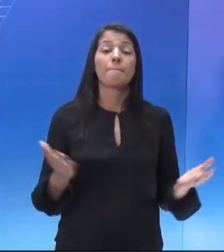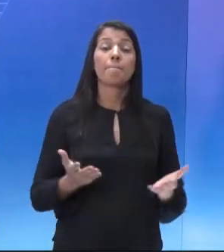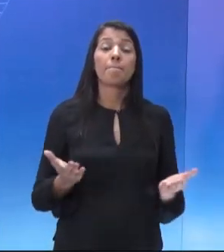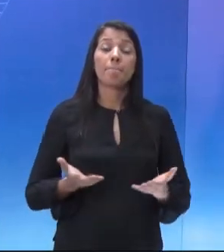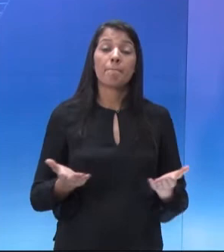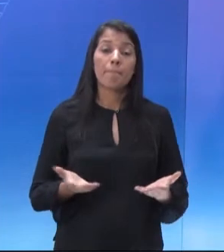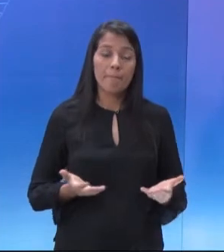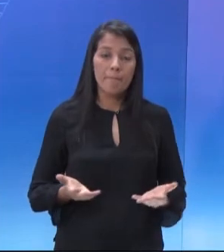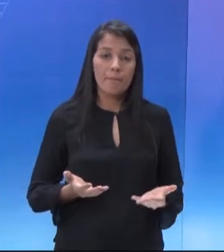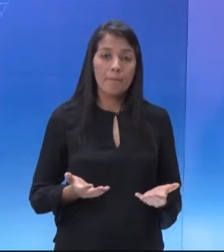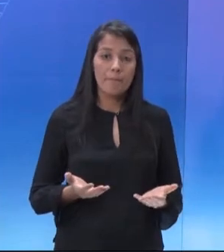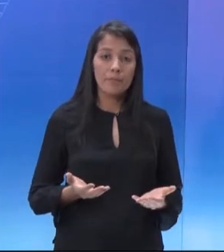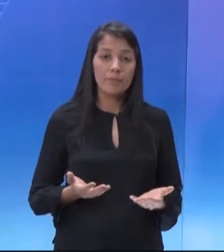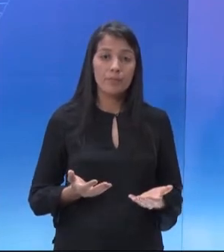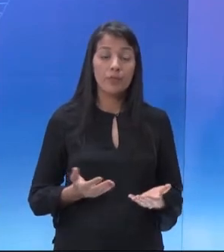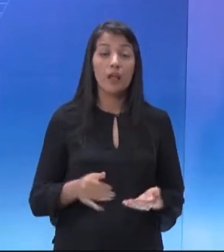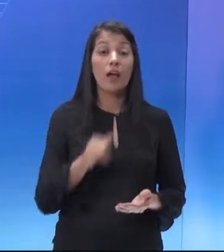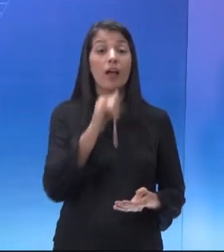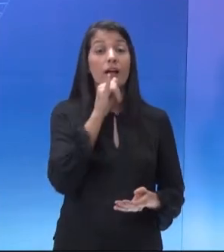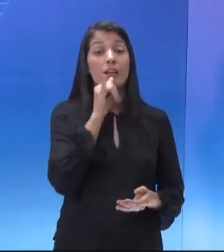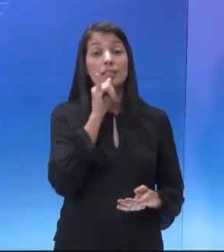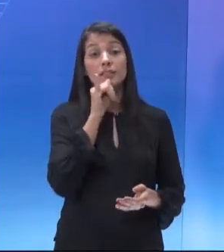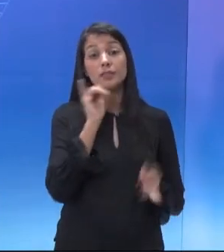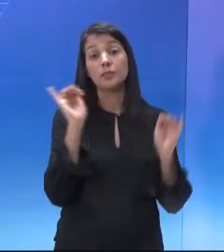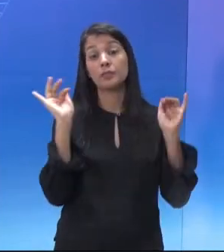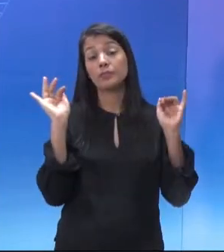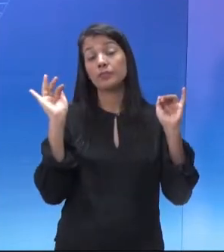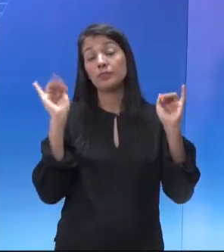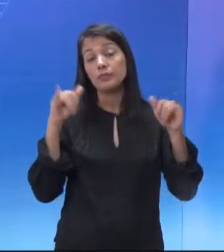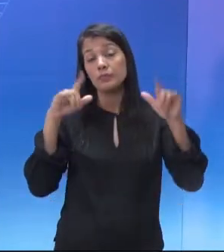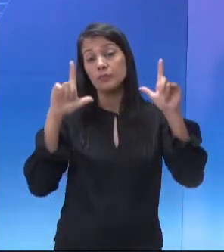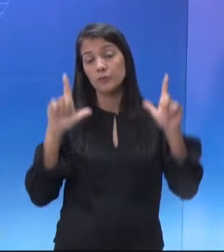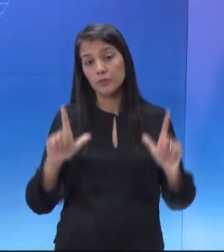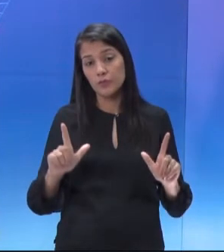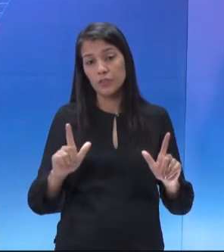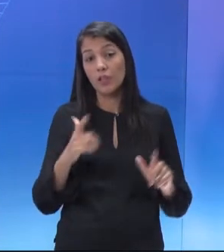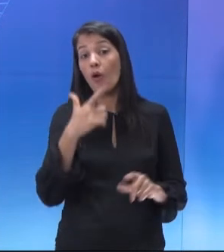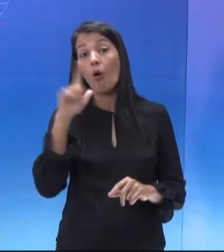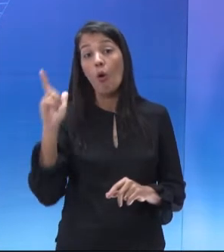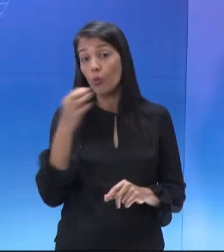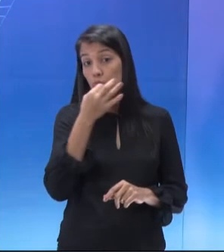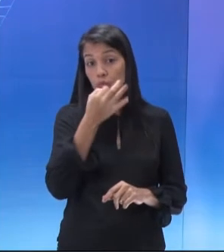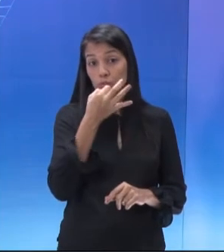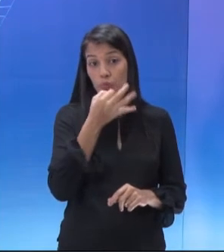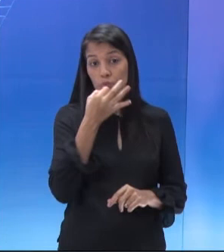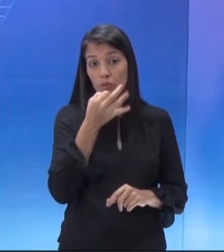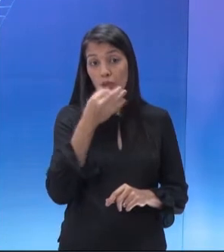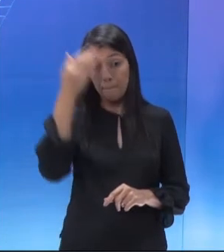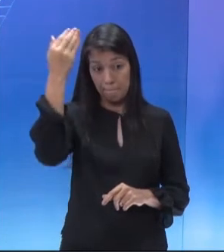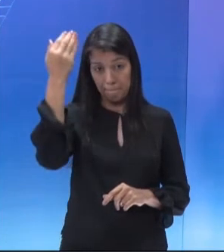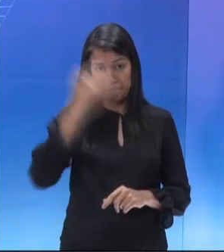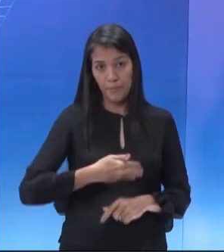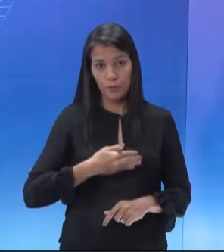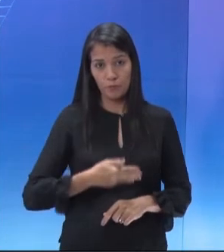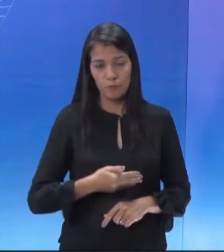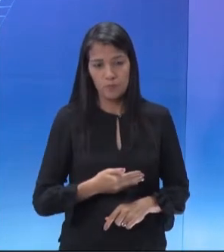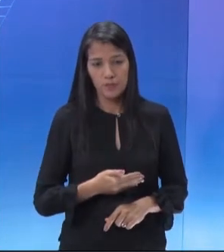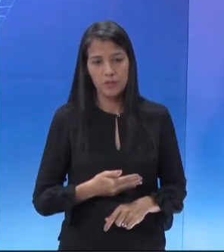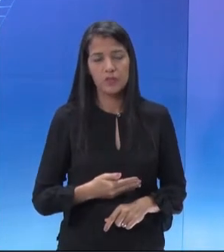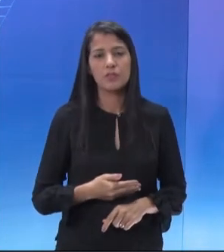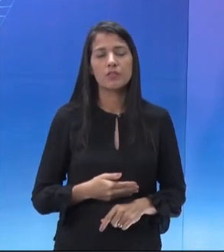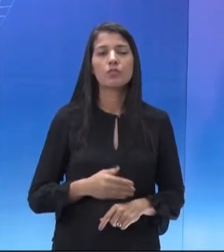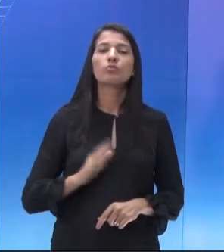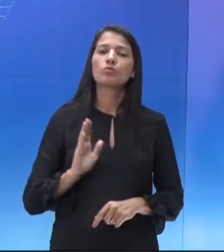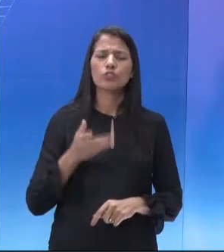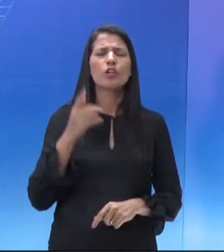ok? Para encerrar o nosso encontro de hoje, eu quero trazer outro tipo de argumentação, que é a argumentação por